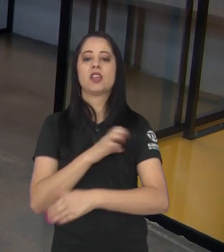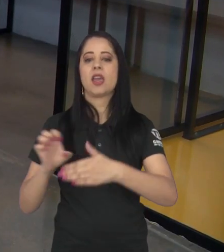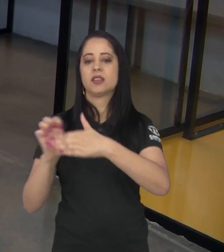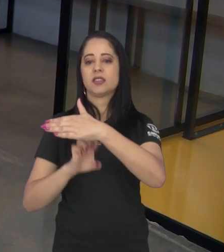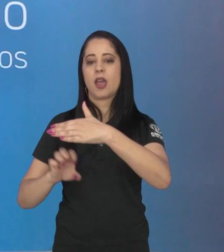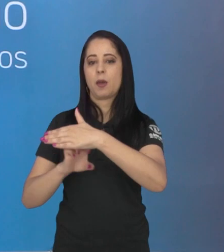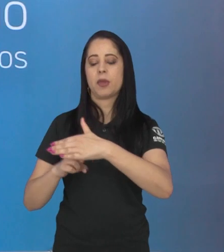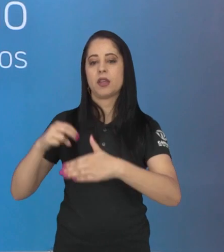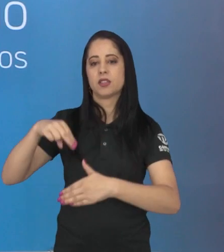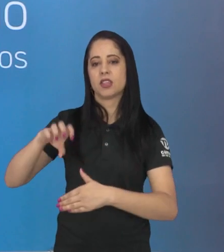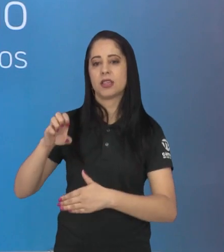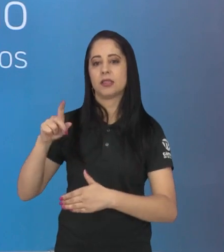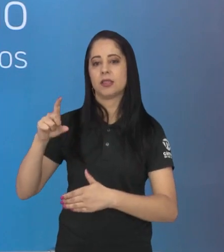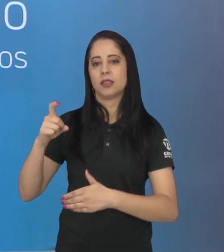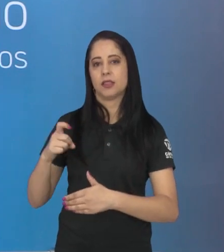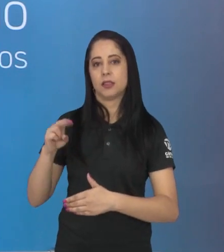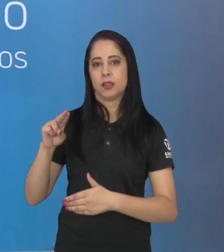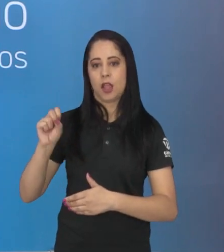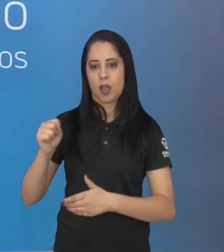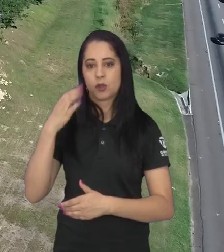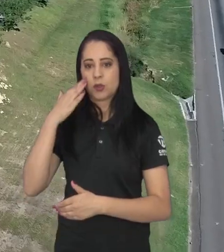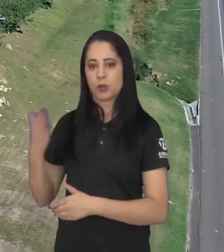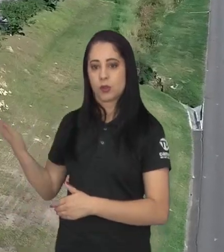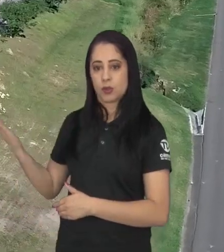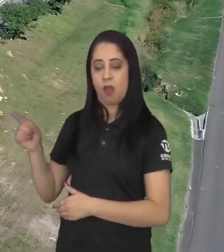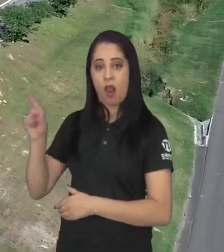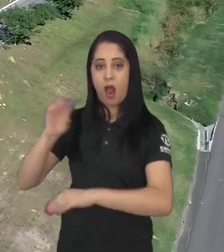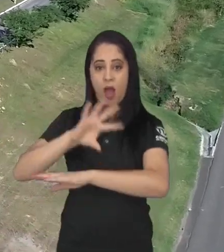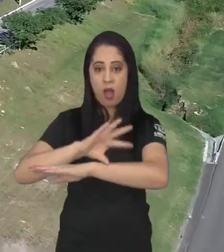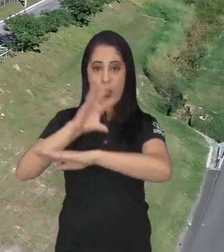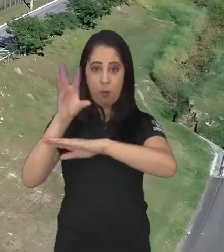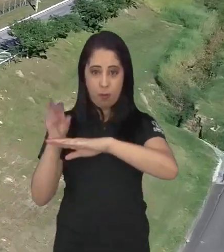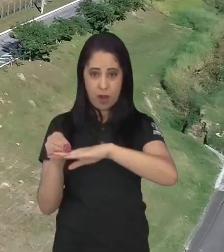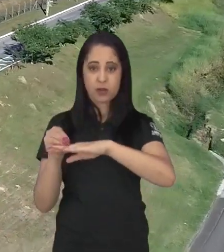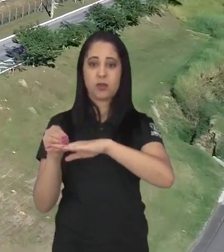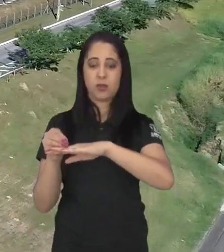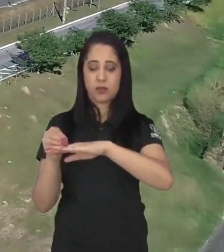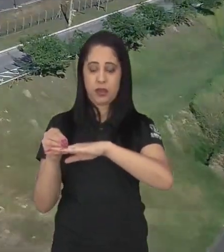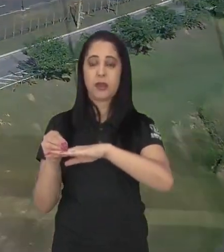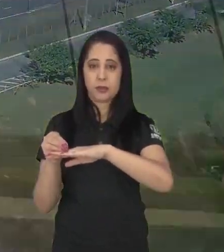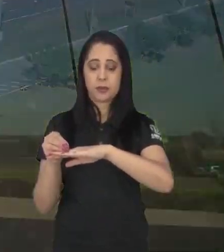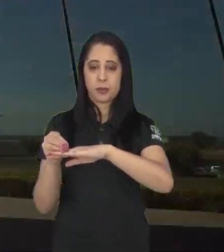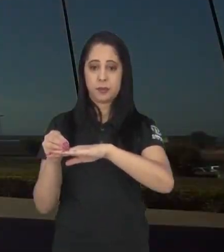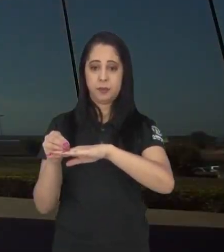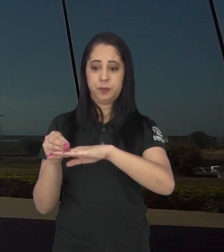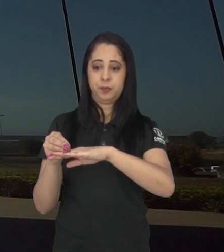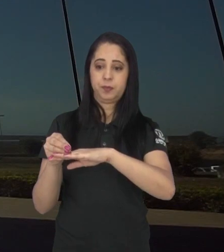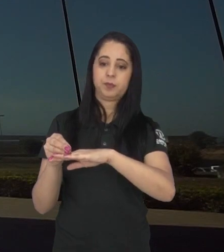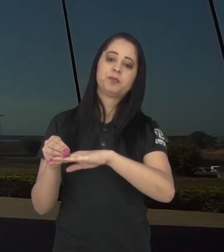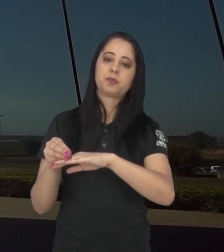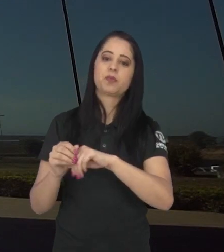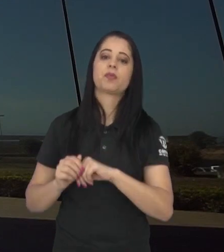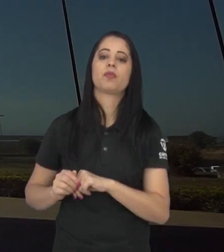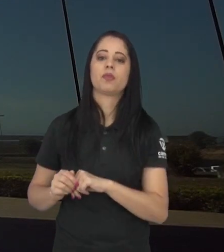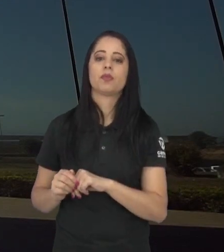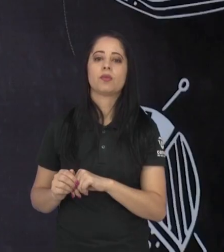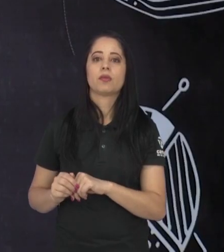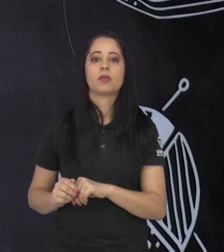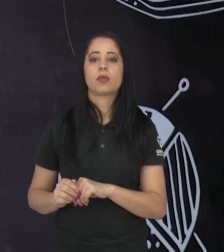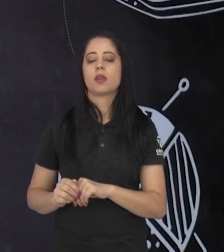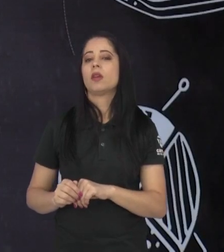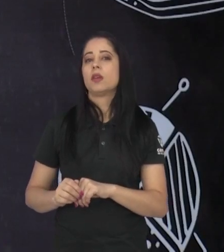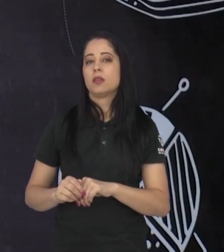e Inovação do Nexus, espaço localizado no Parque Tecnológico do município, que funciona como um ambiente de conexão